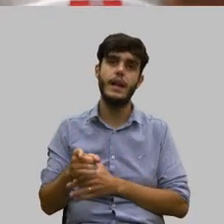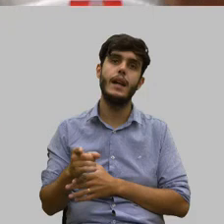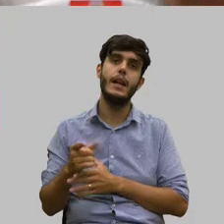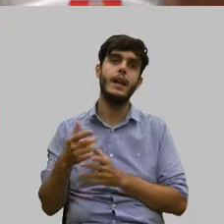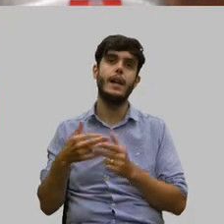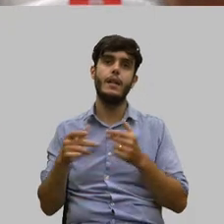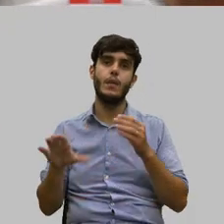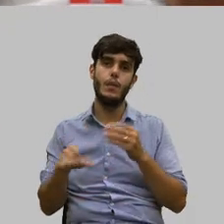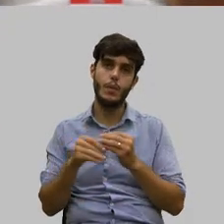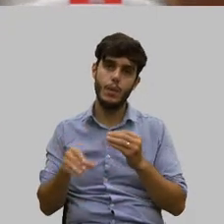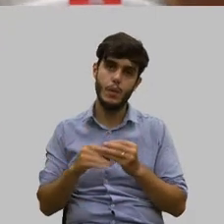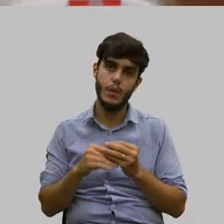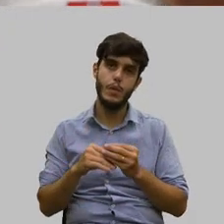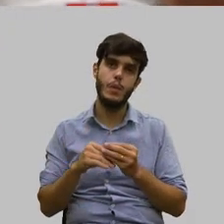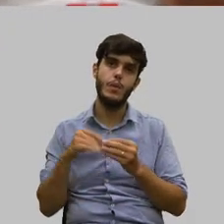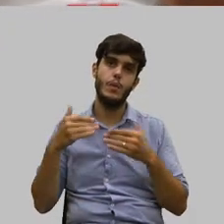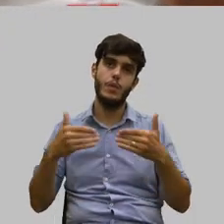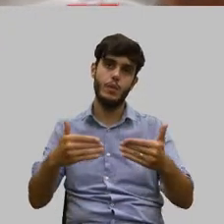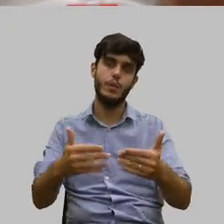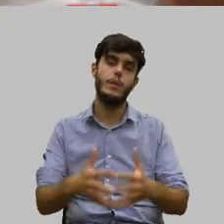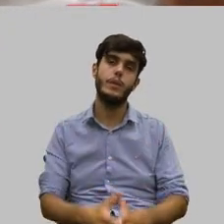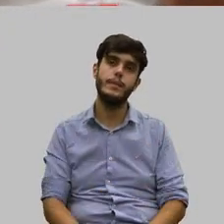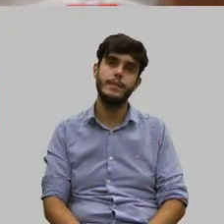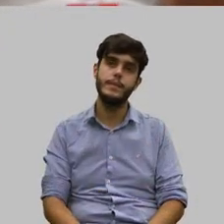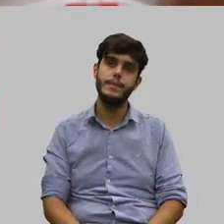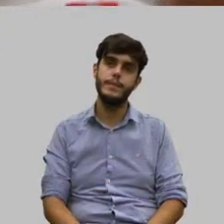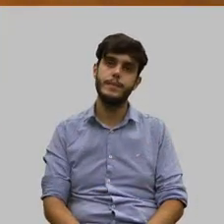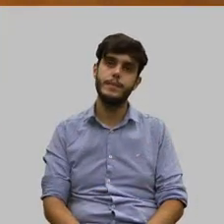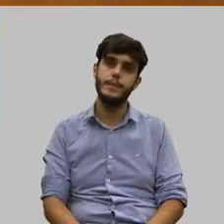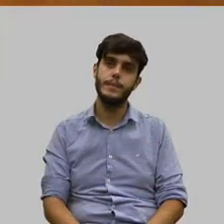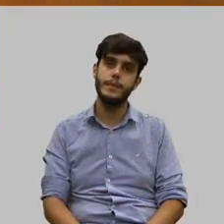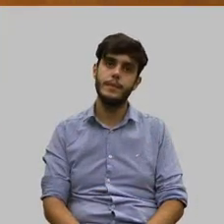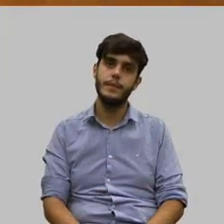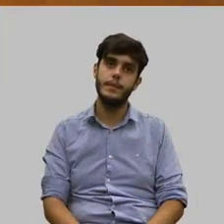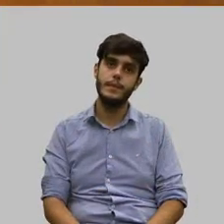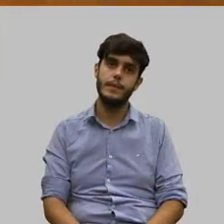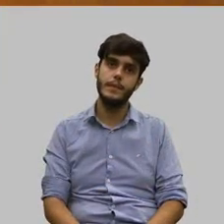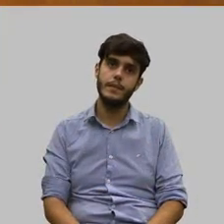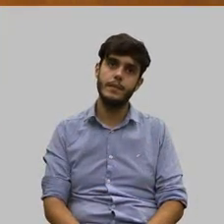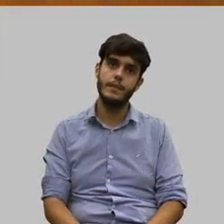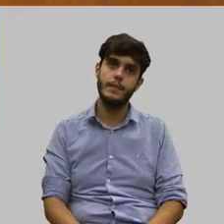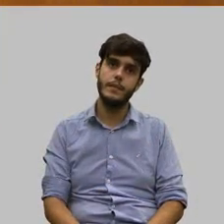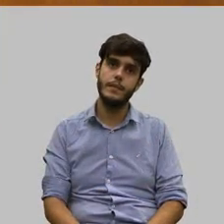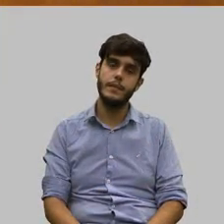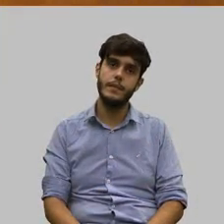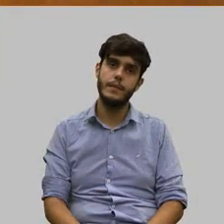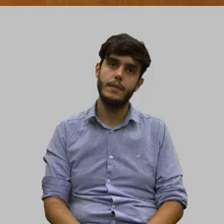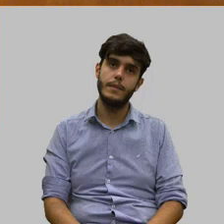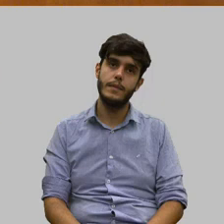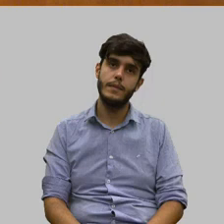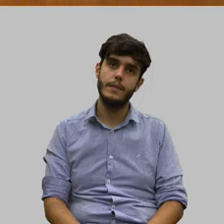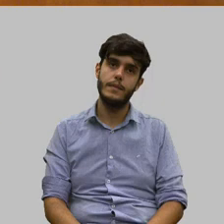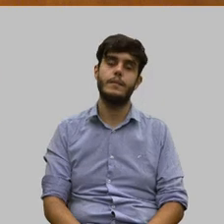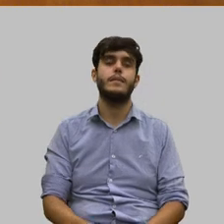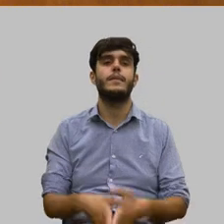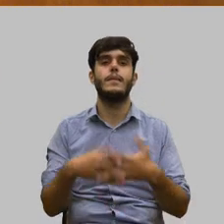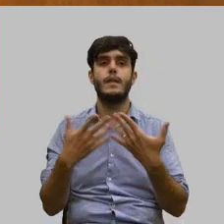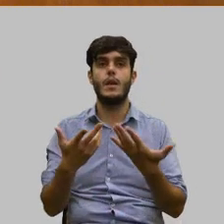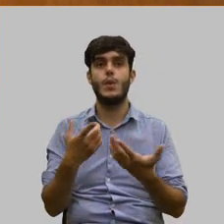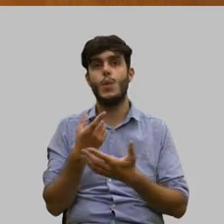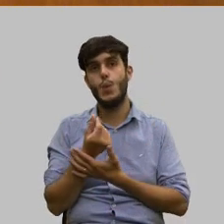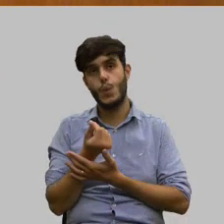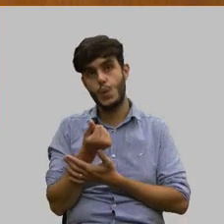parlamentares É isso mesmo Comandante só para bom só fazendo um recorte pro senhor em termos de custeio no ano de